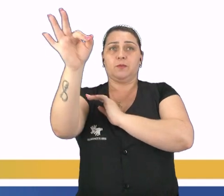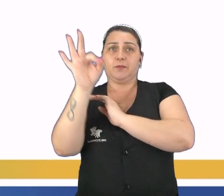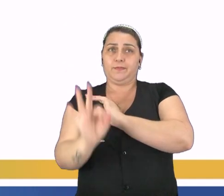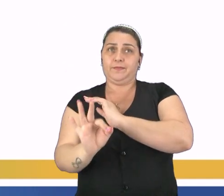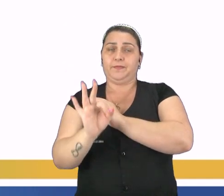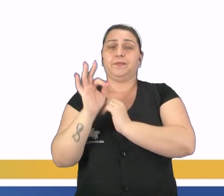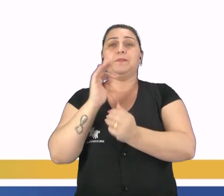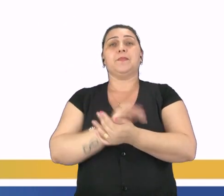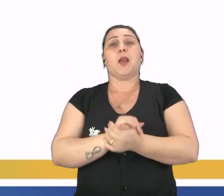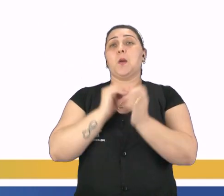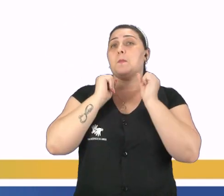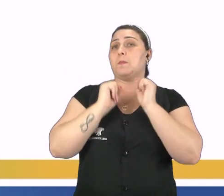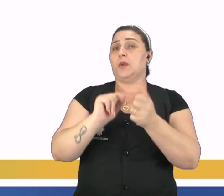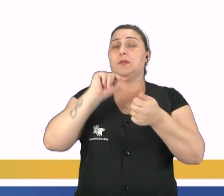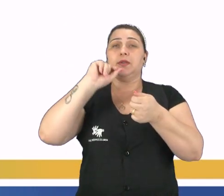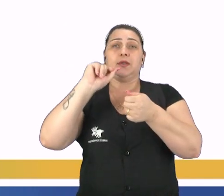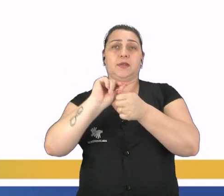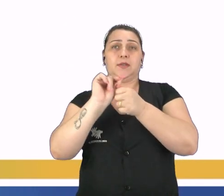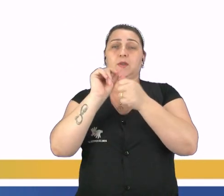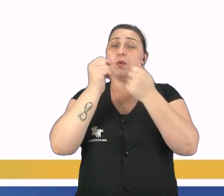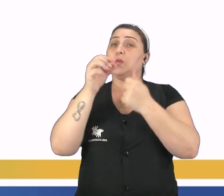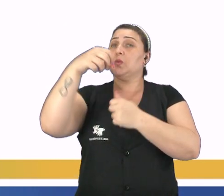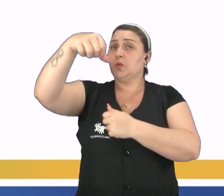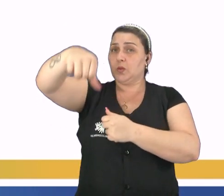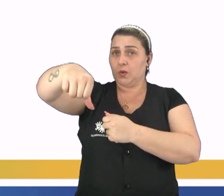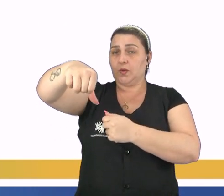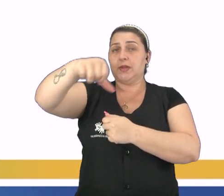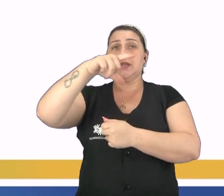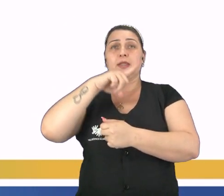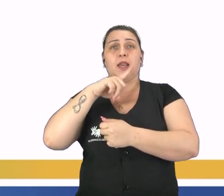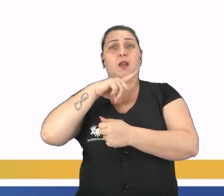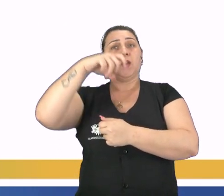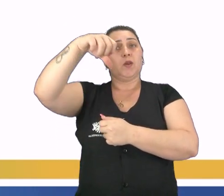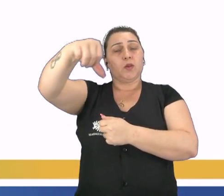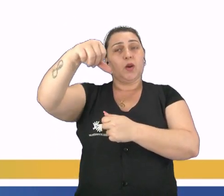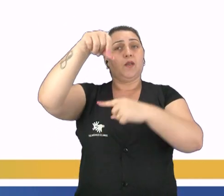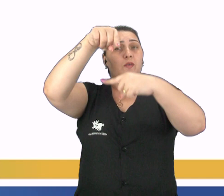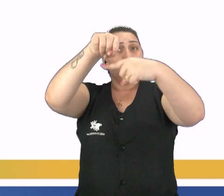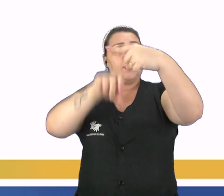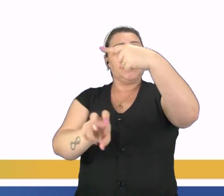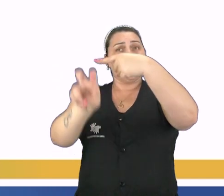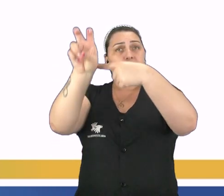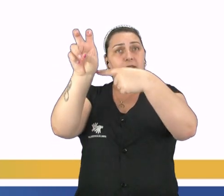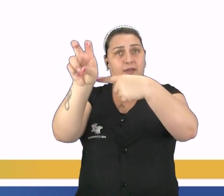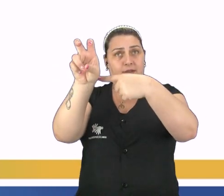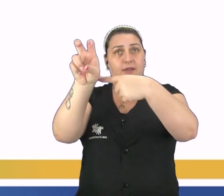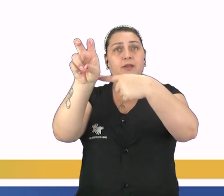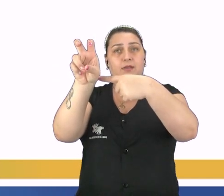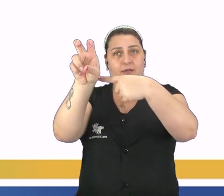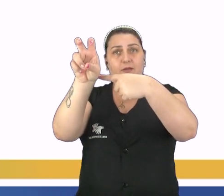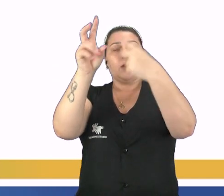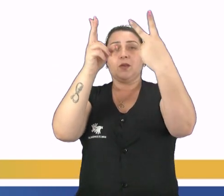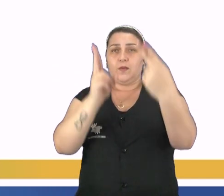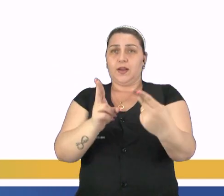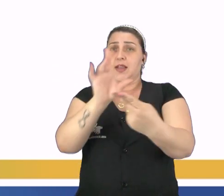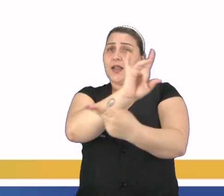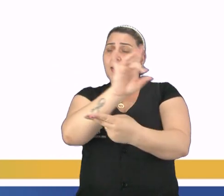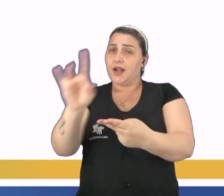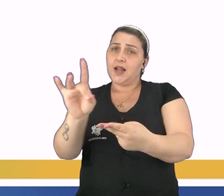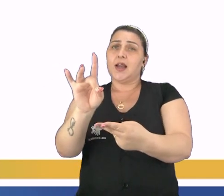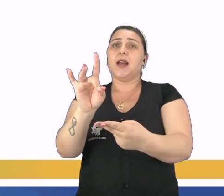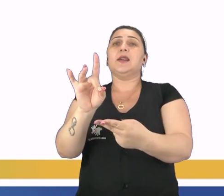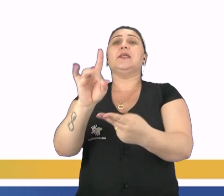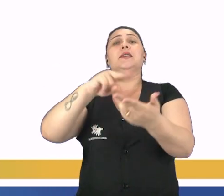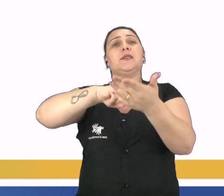20%. Então, eu posso fazer a mesma coisa com o 9. Eu tenho 9, vou dividir em 5 partes iguais, e cada parte